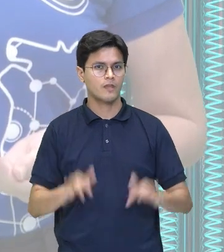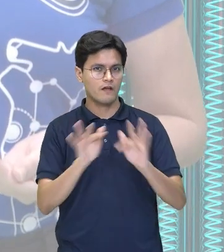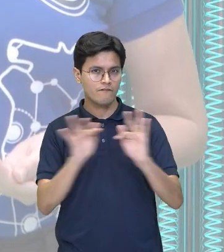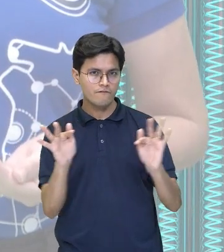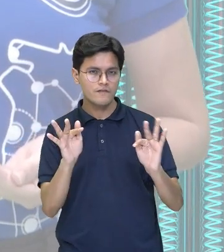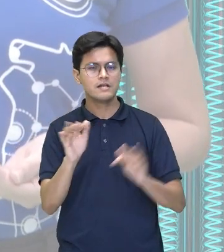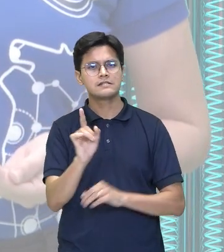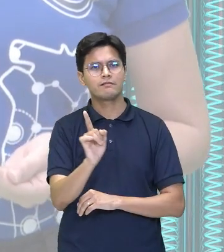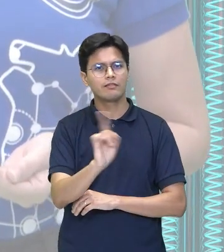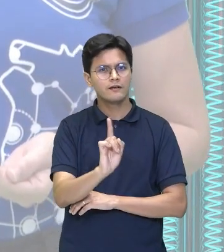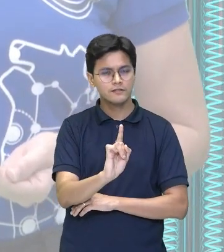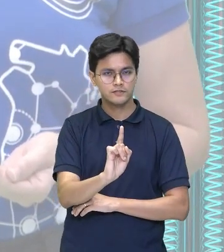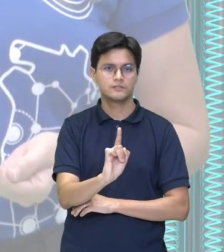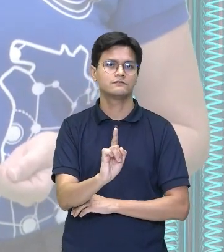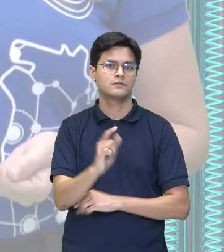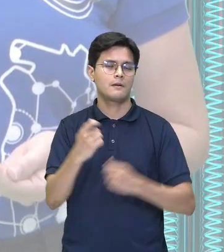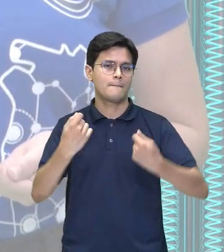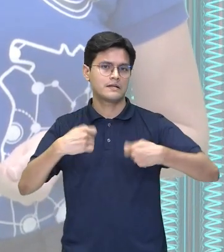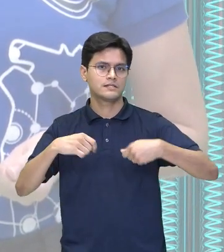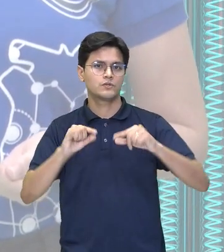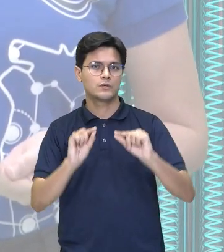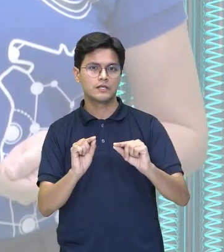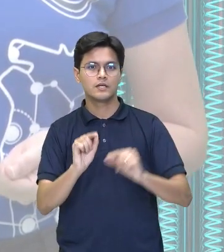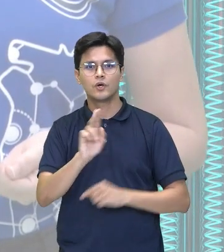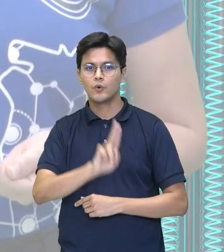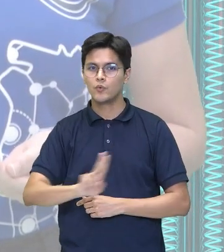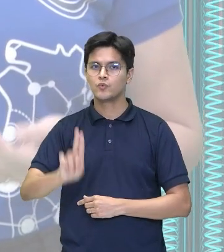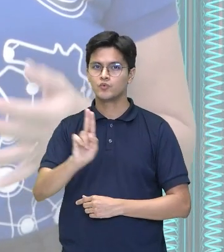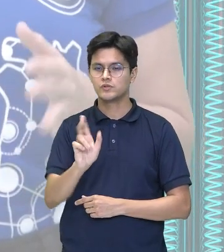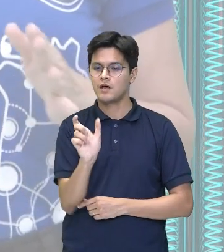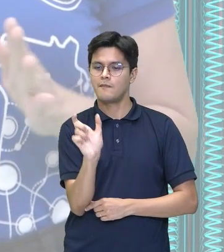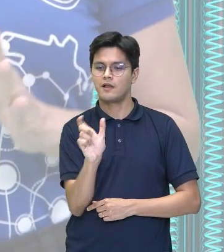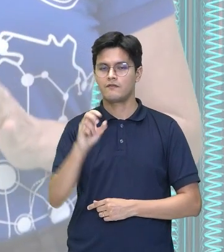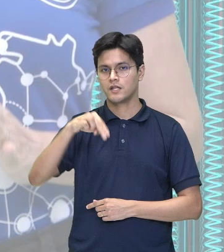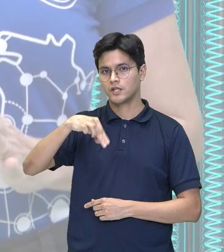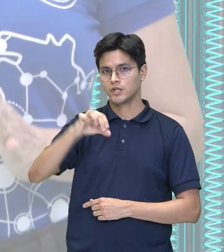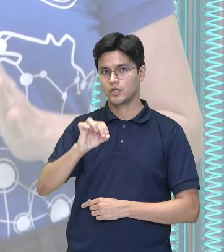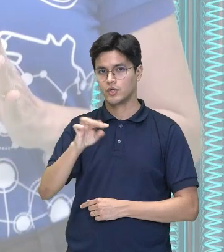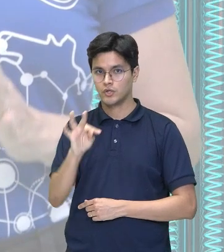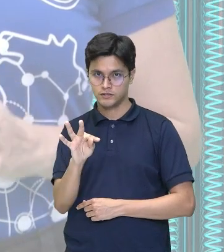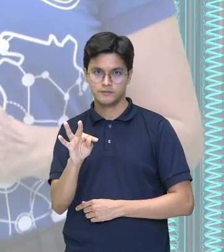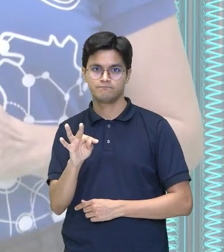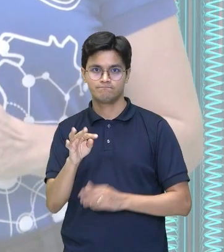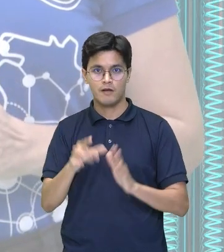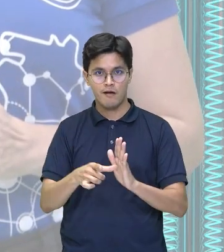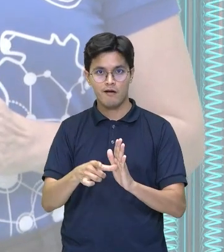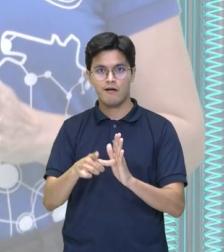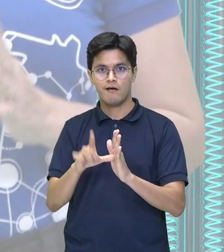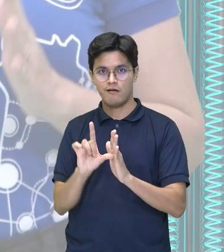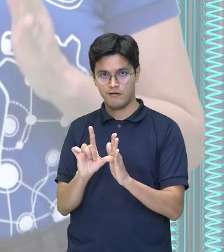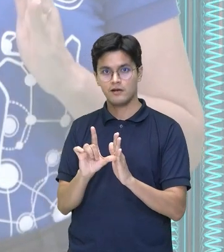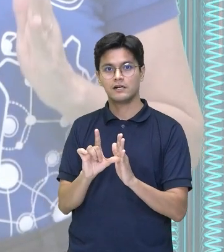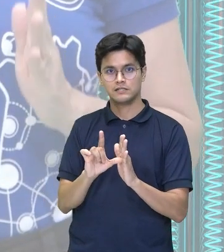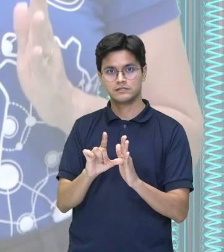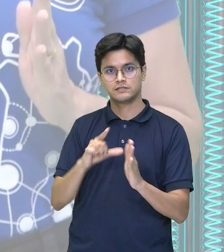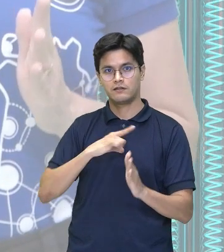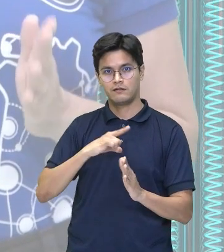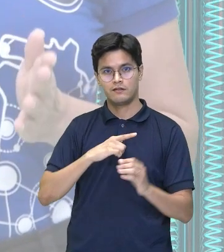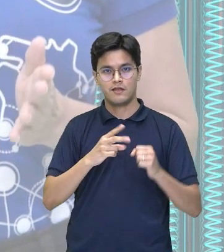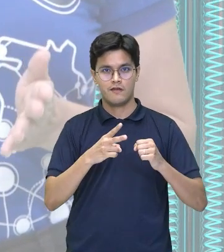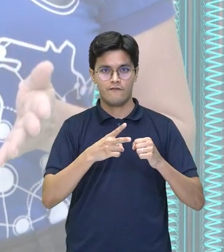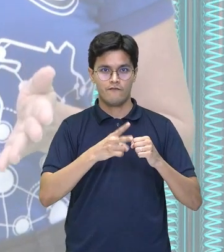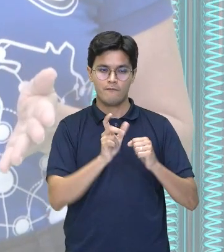vou precisar? Eu vou utilizar o not após quem? O verbo to be. Então,